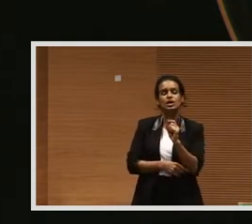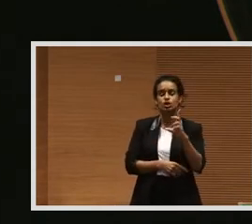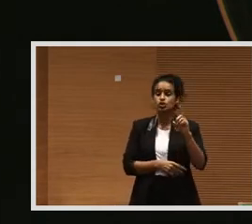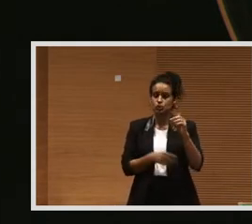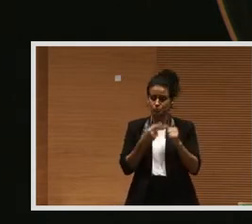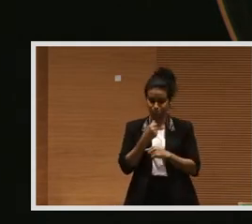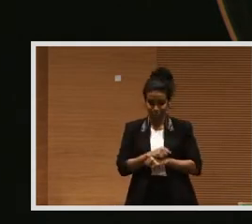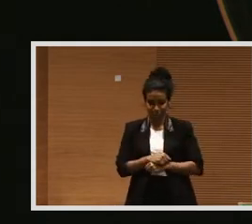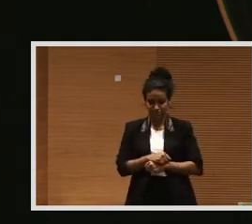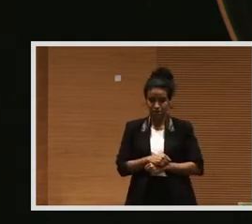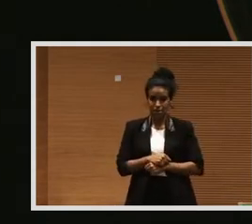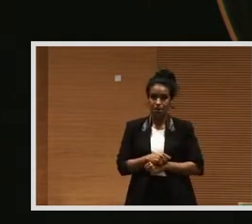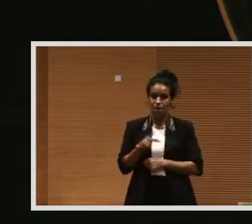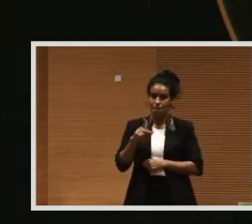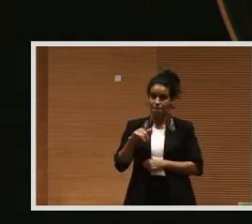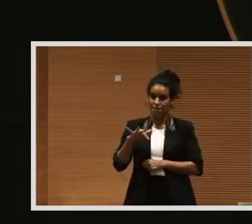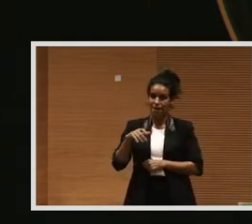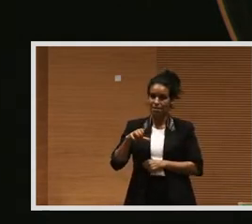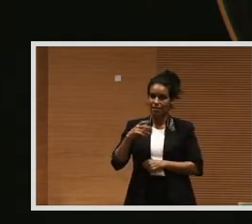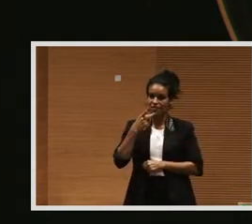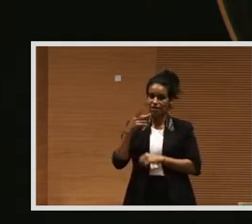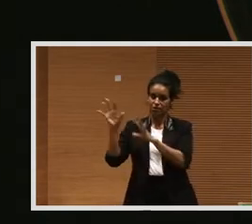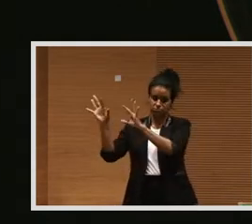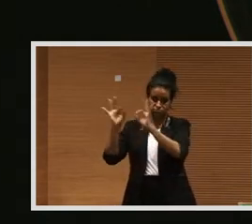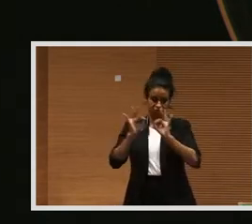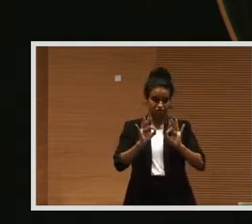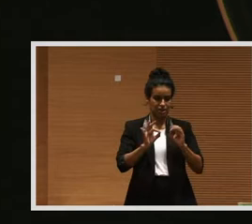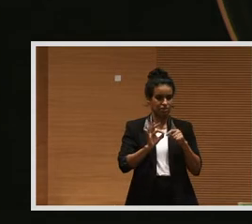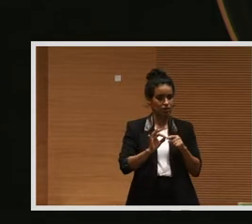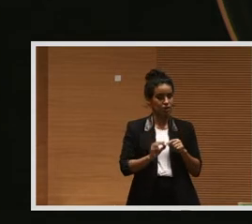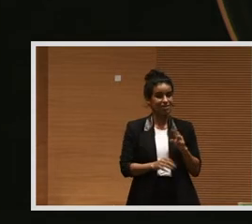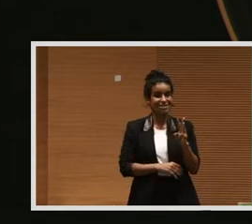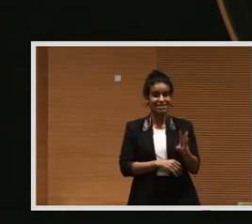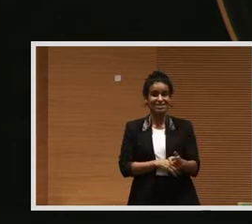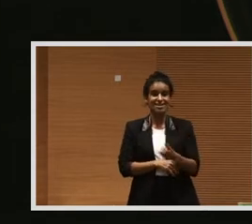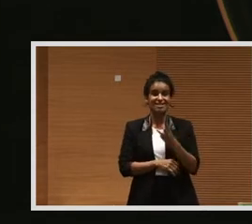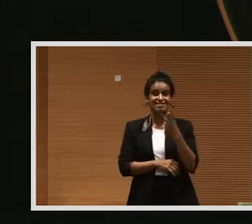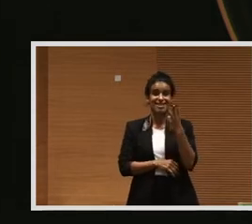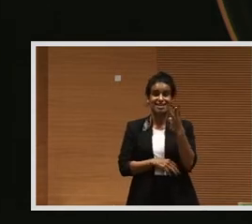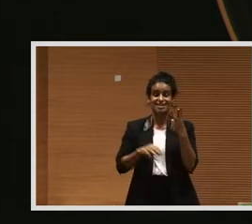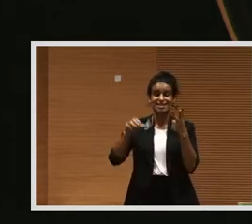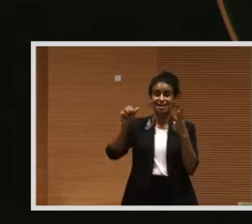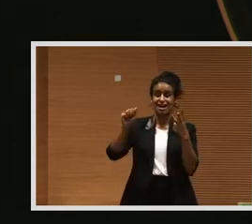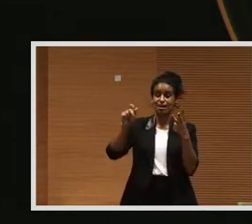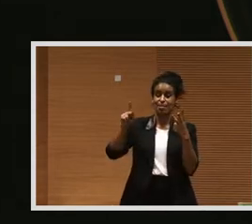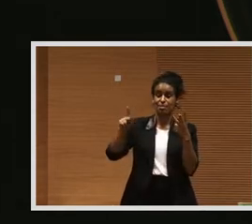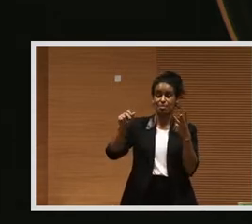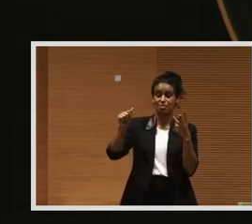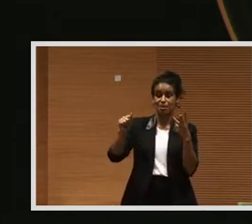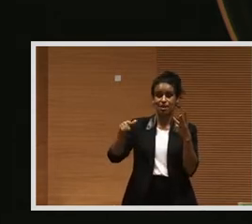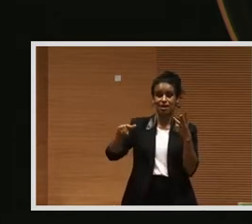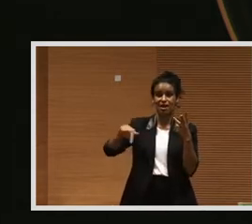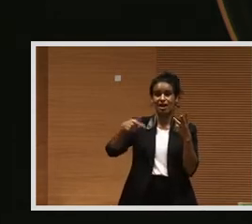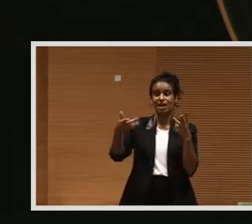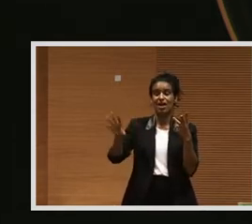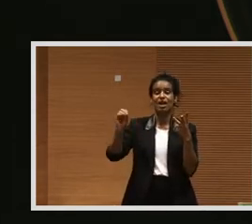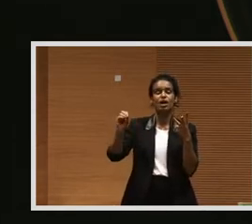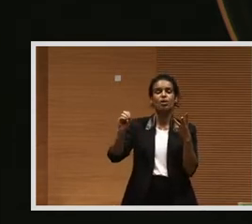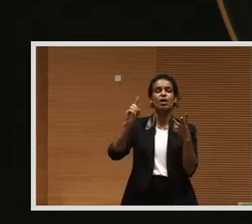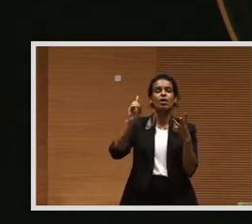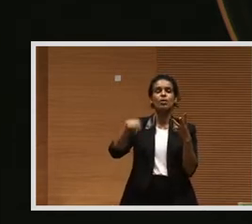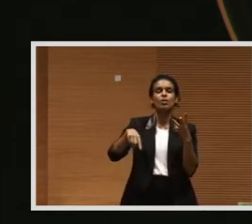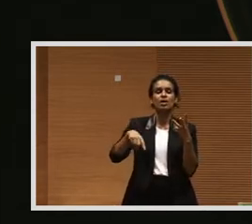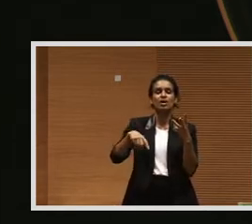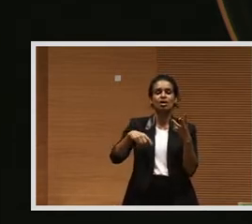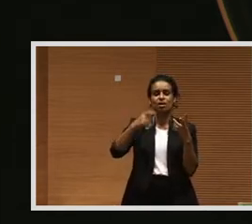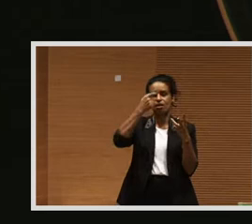consulta. 3 apagões. E o que era um apagão era perder a